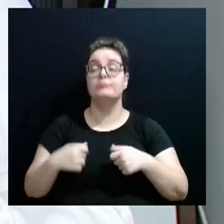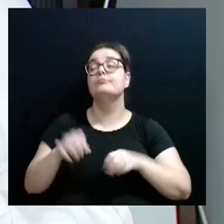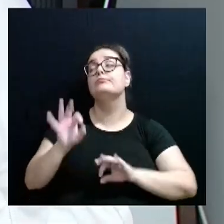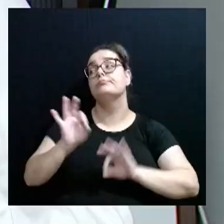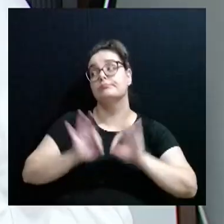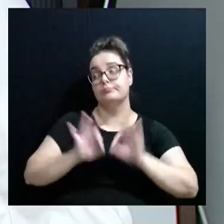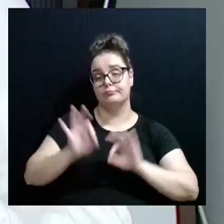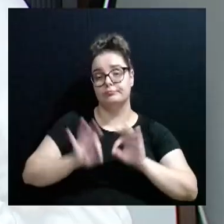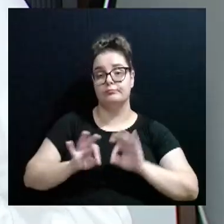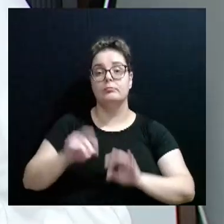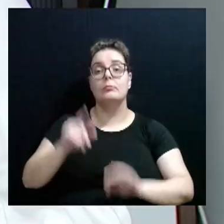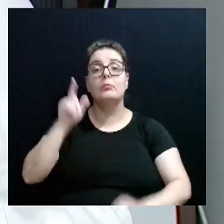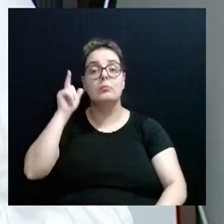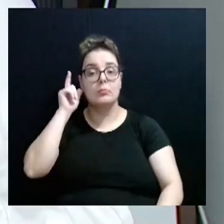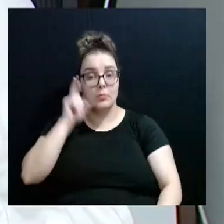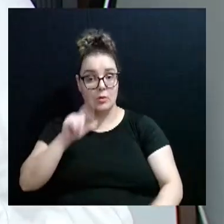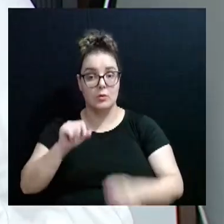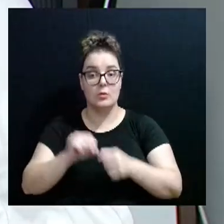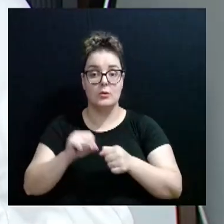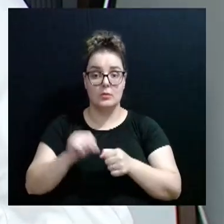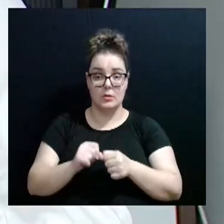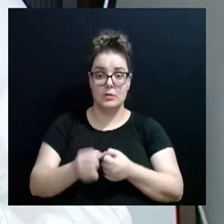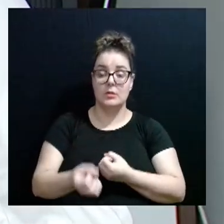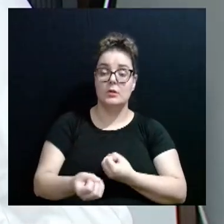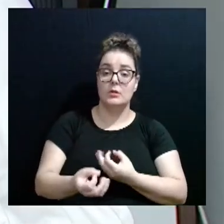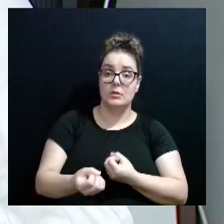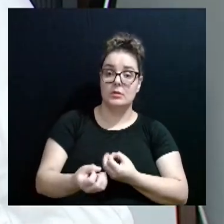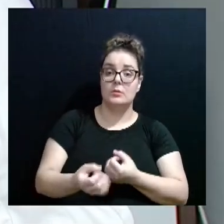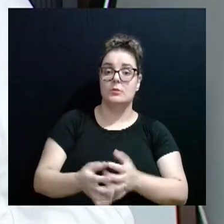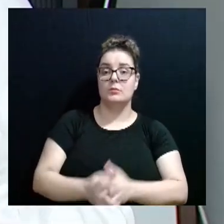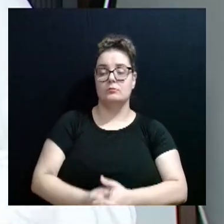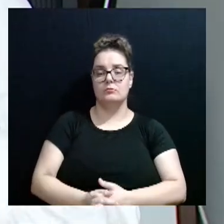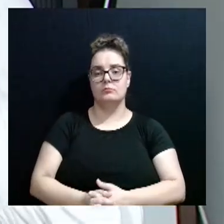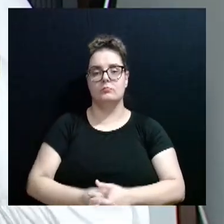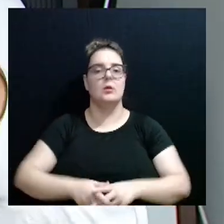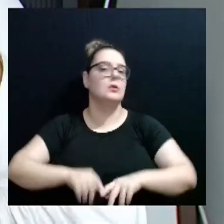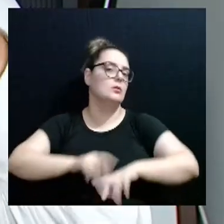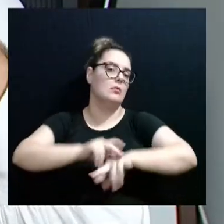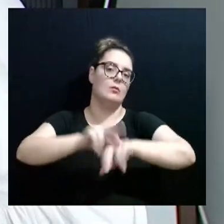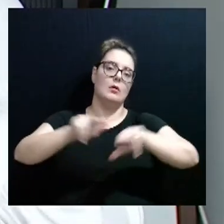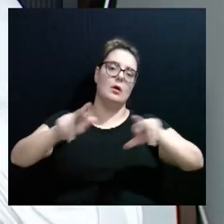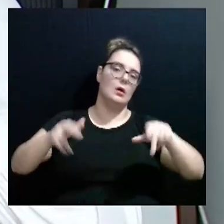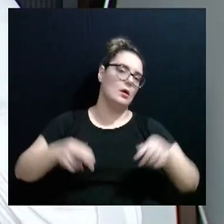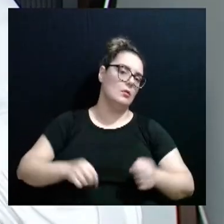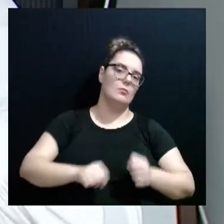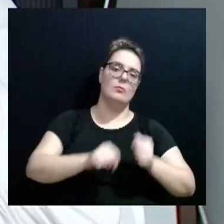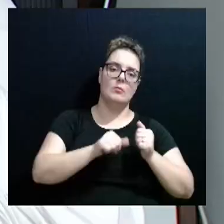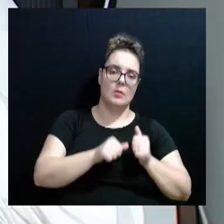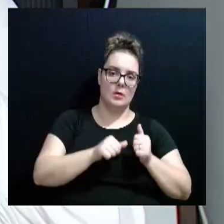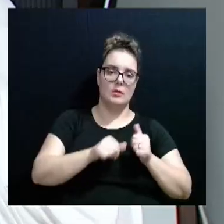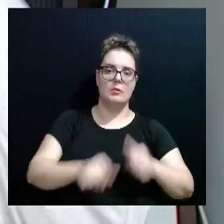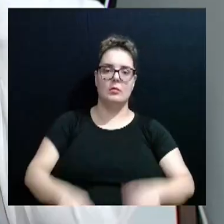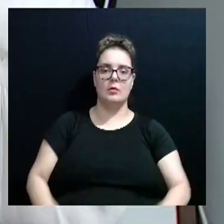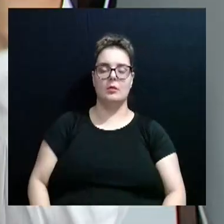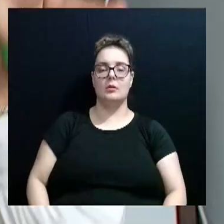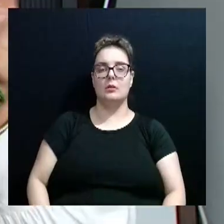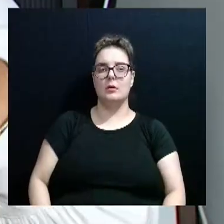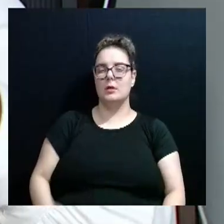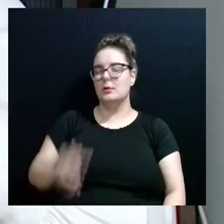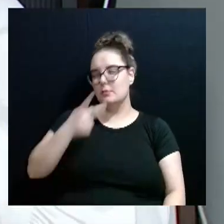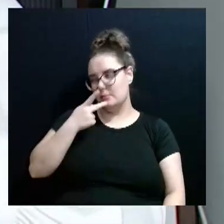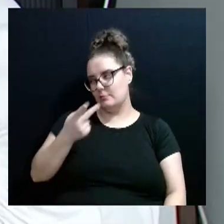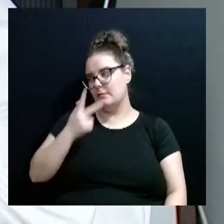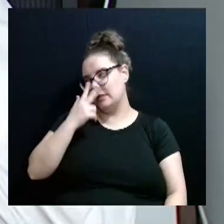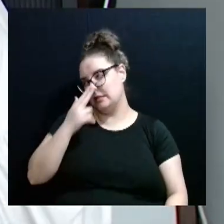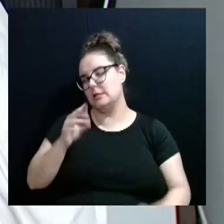consiga fazer essa informação, e são muitos benefícios, assim, não é, a gente fala assim, parece que é simples, mas com cada